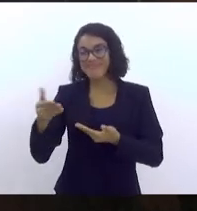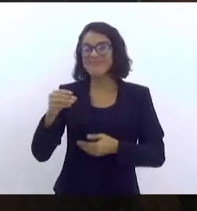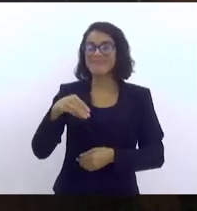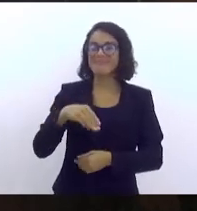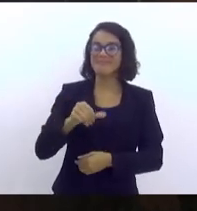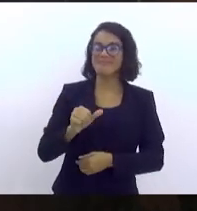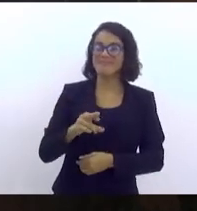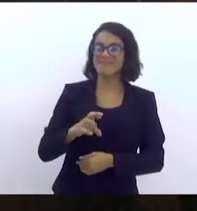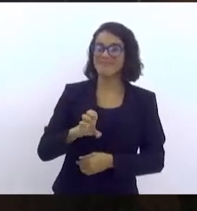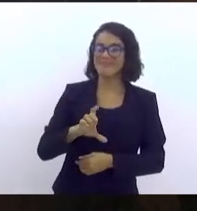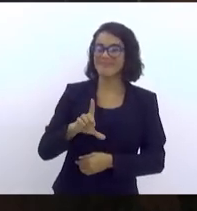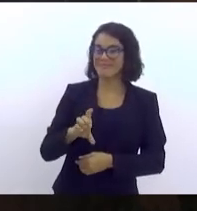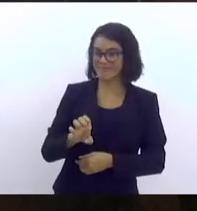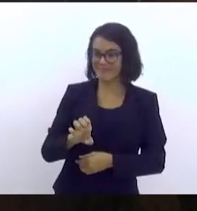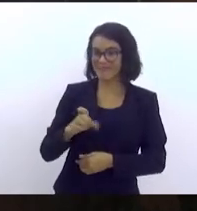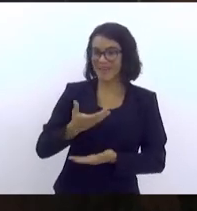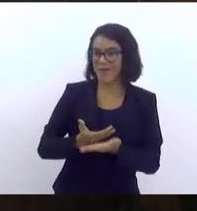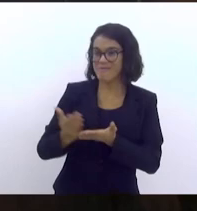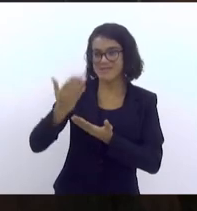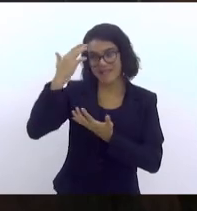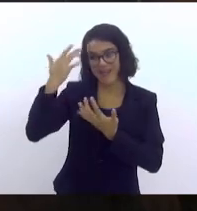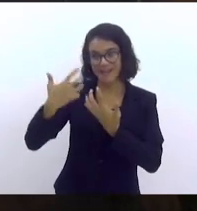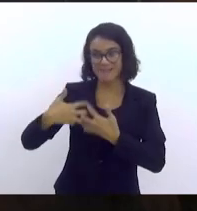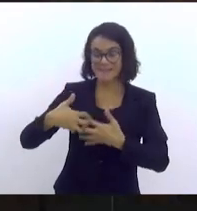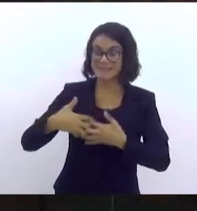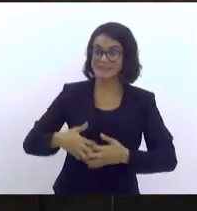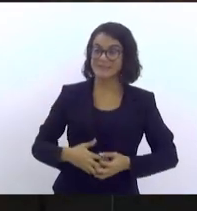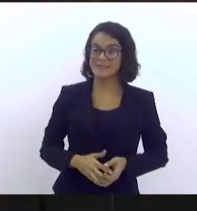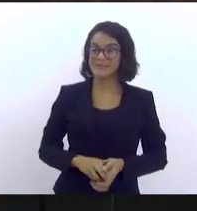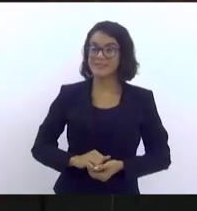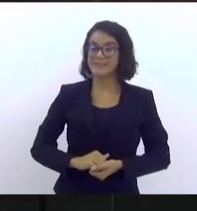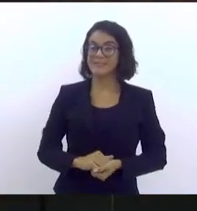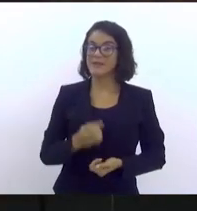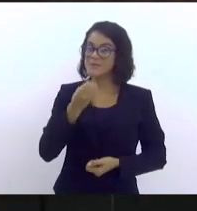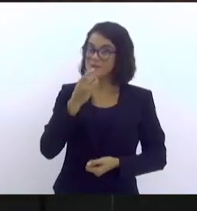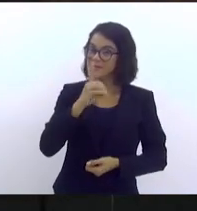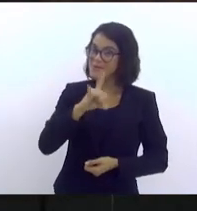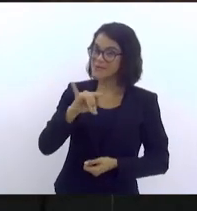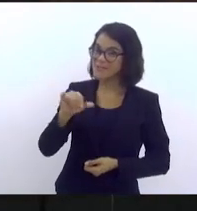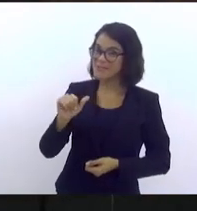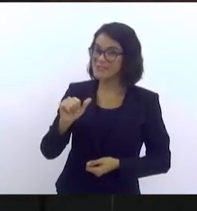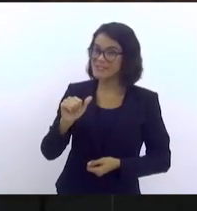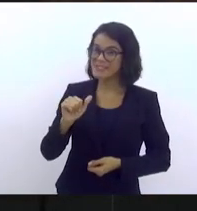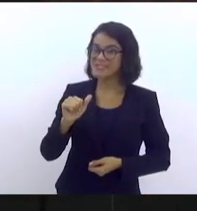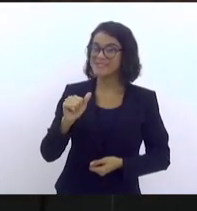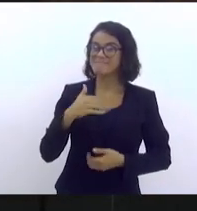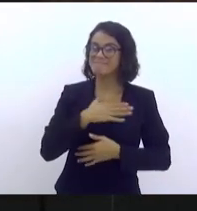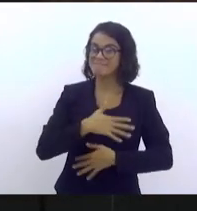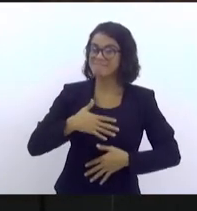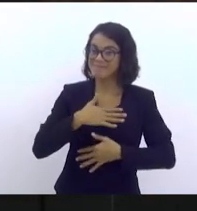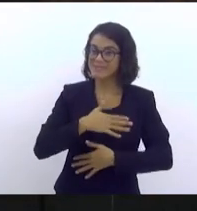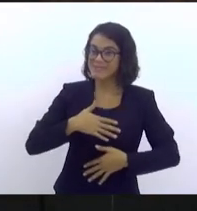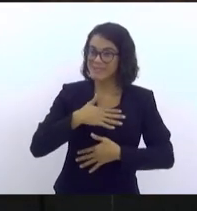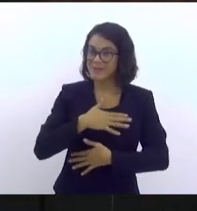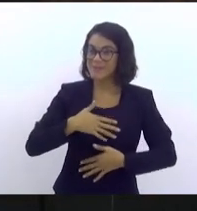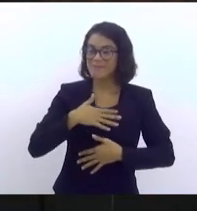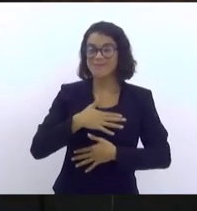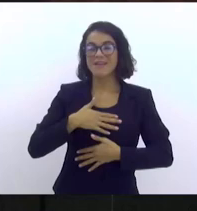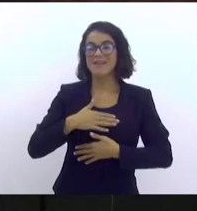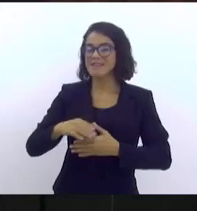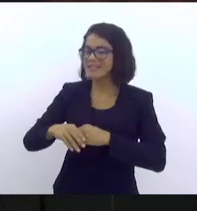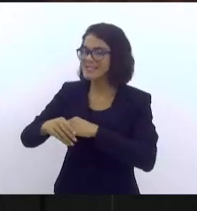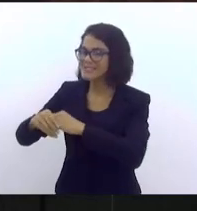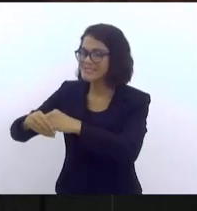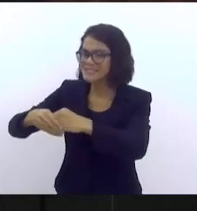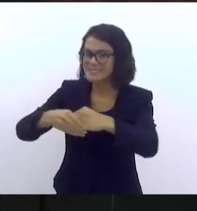Marcele para iniciar suas reflexões Bom dia é um prazer estar aqui então queria saudar